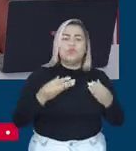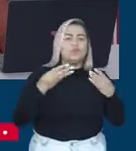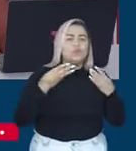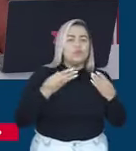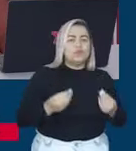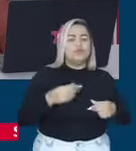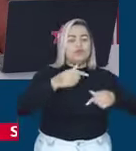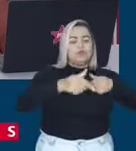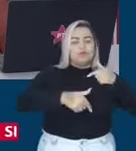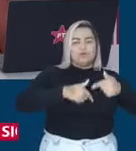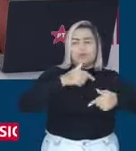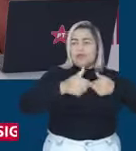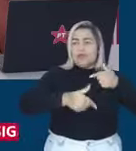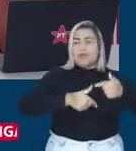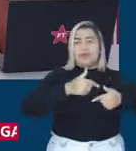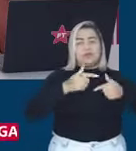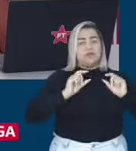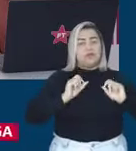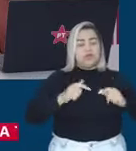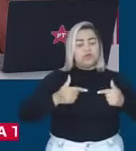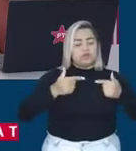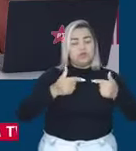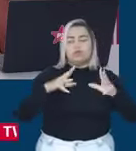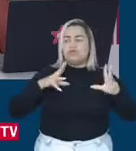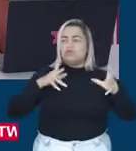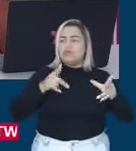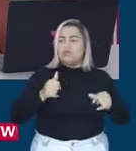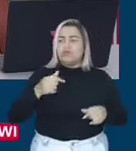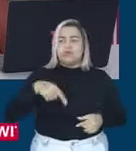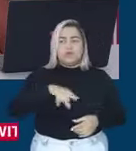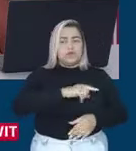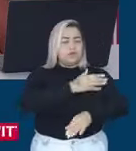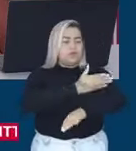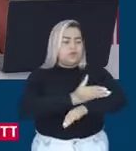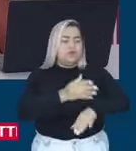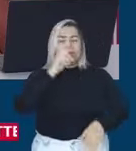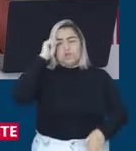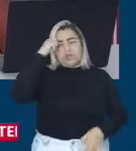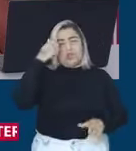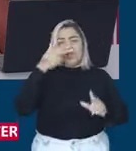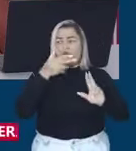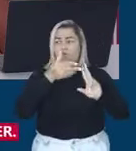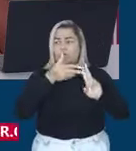que a luta contra o racismo é uma luta de todos nós, brancos, negros, índios,